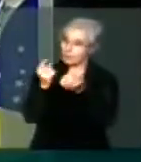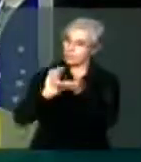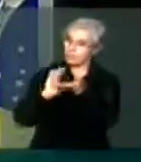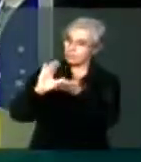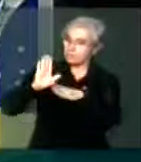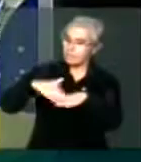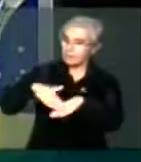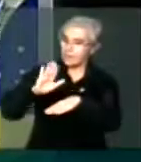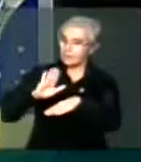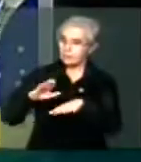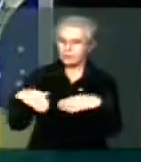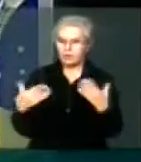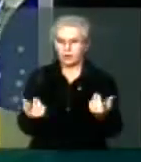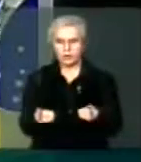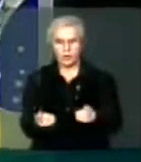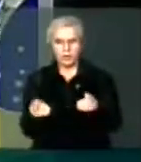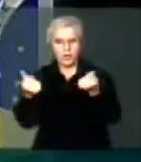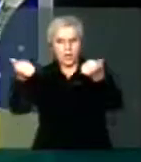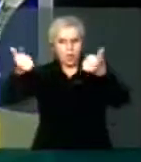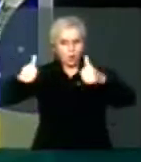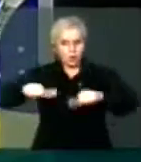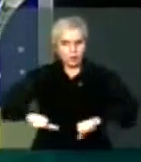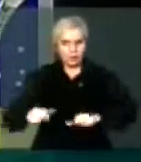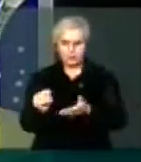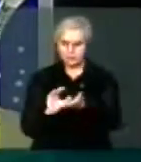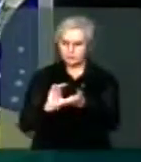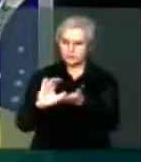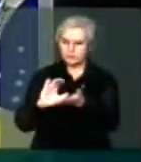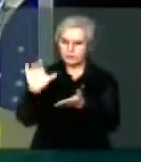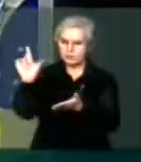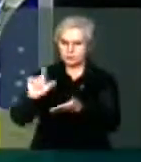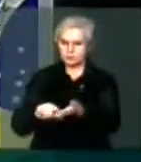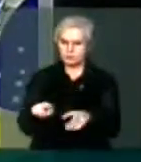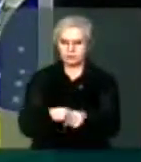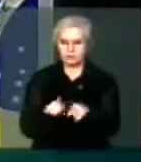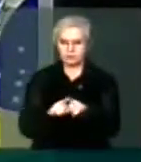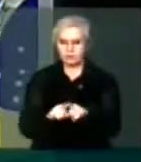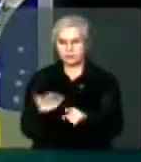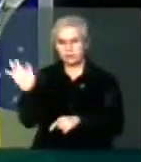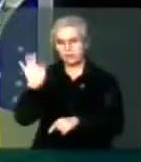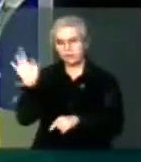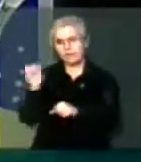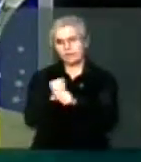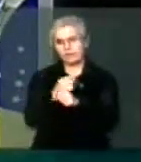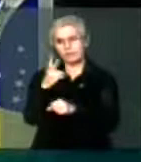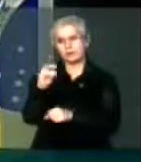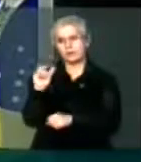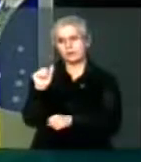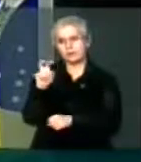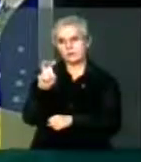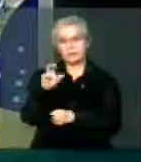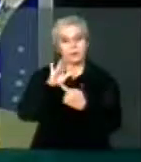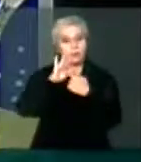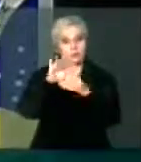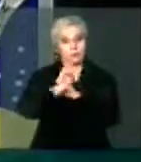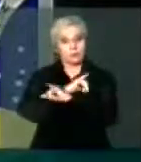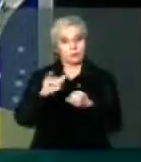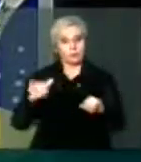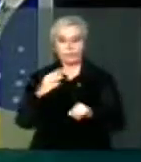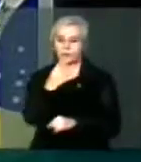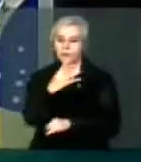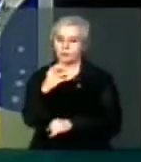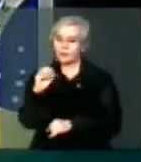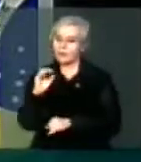mais. Mas, quando a economia está ruim, se investe menos. Em fevereiro de 2015, a BDI apontou que das